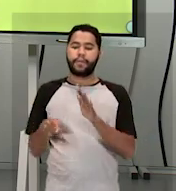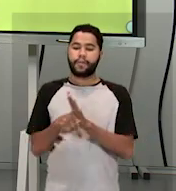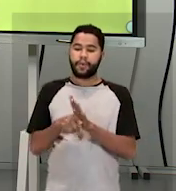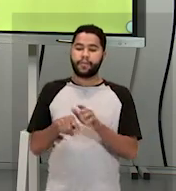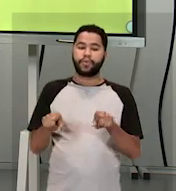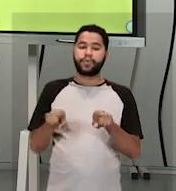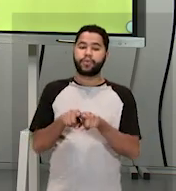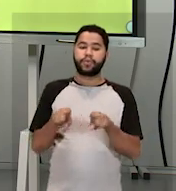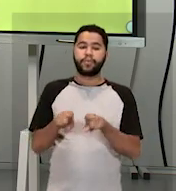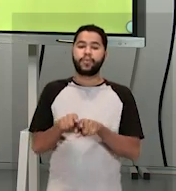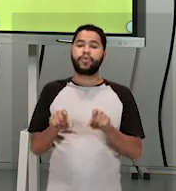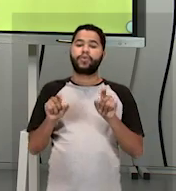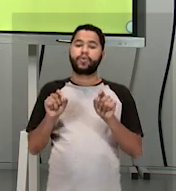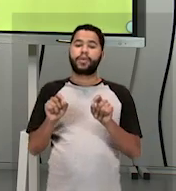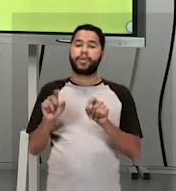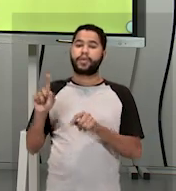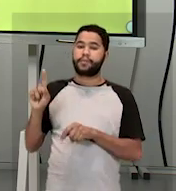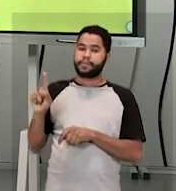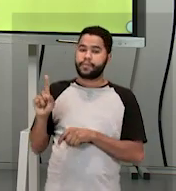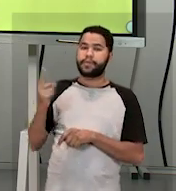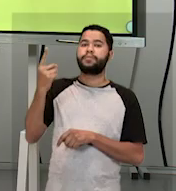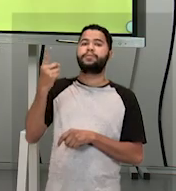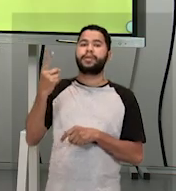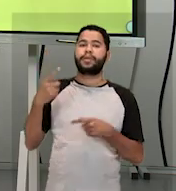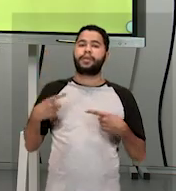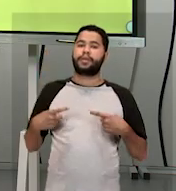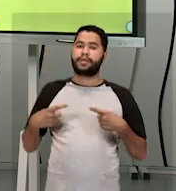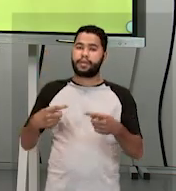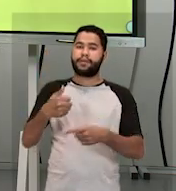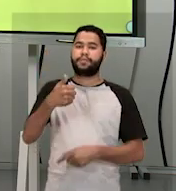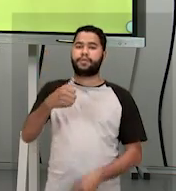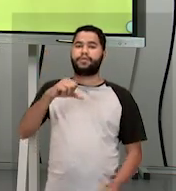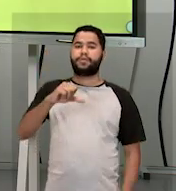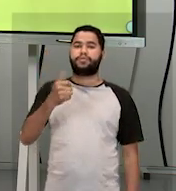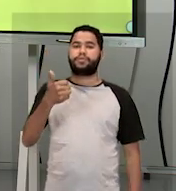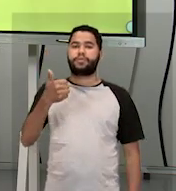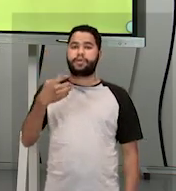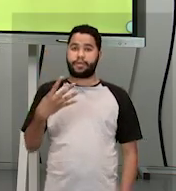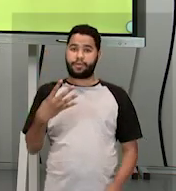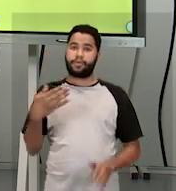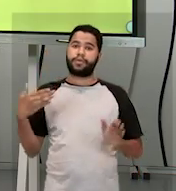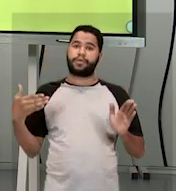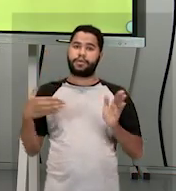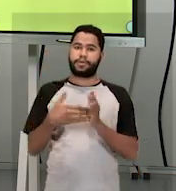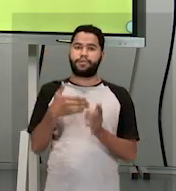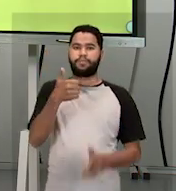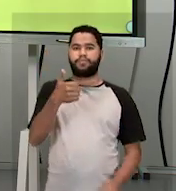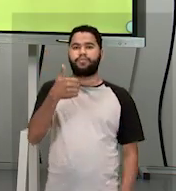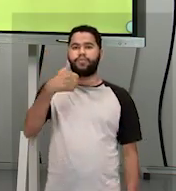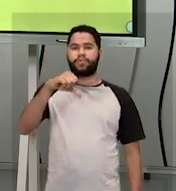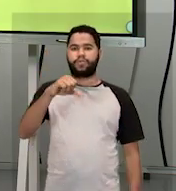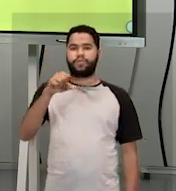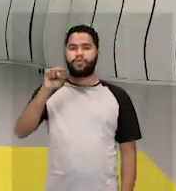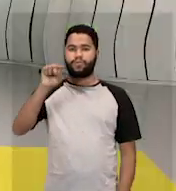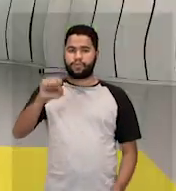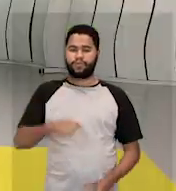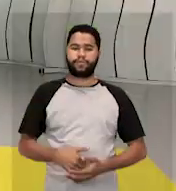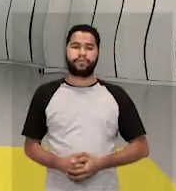também como da Primeira Guerra de 1914 a 1918.